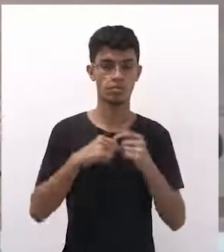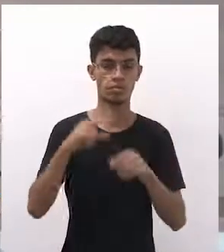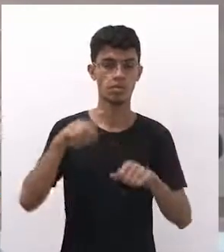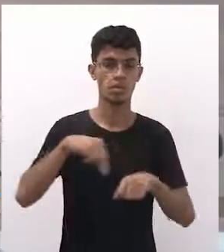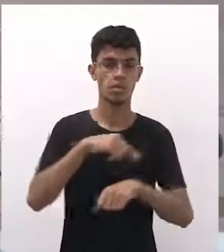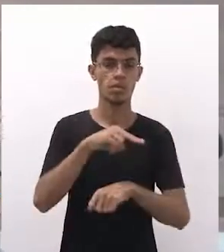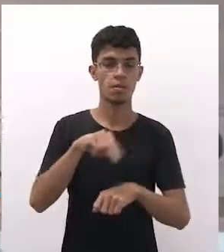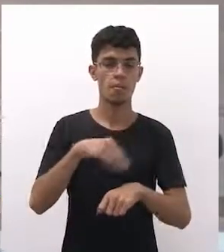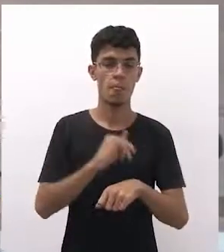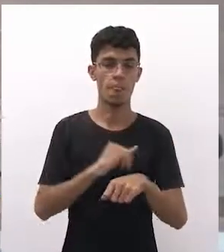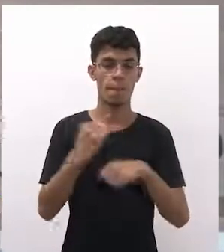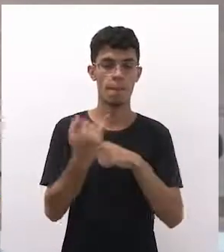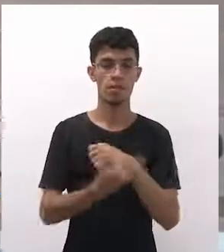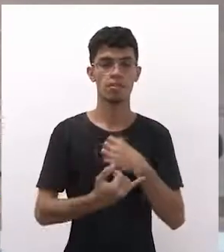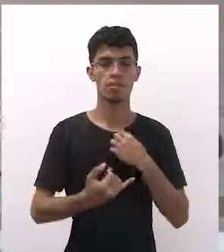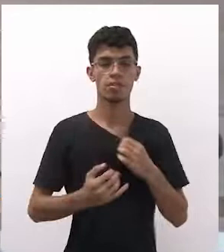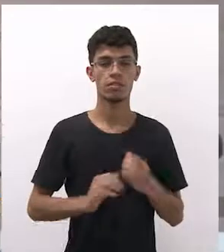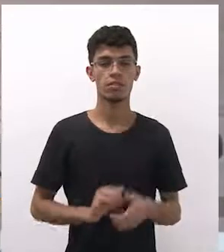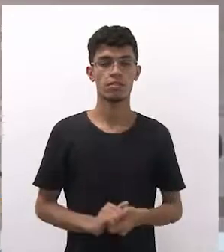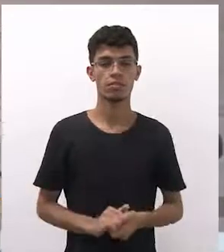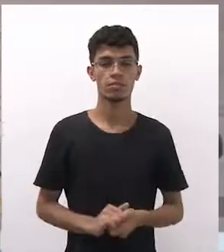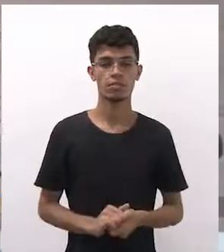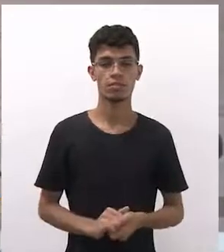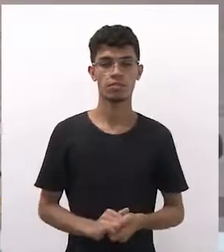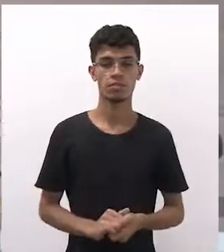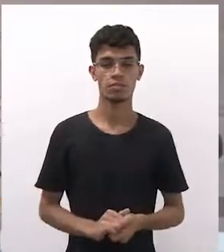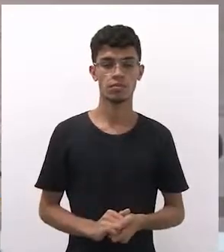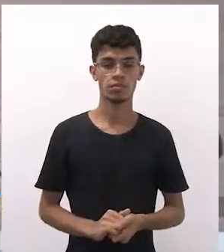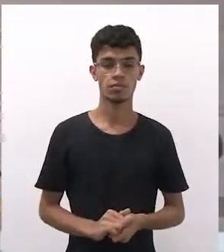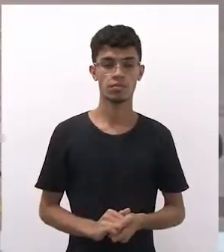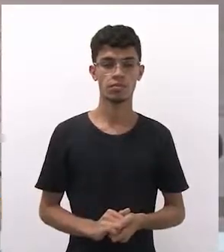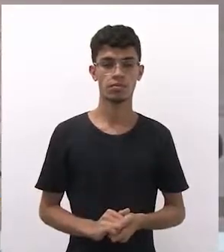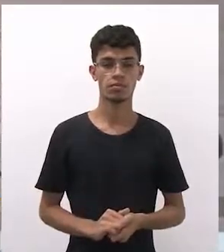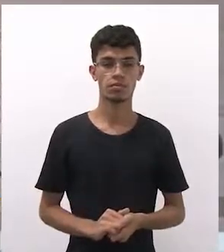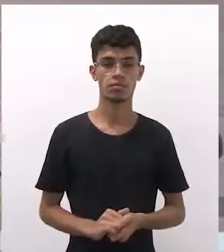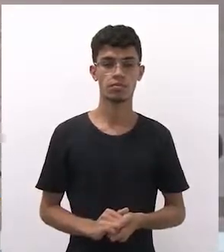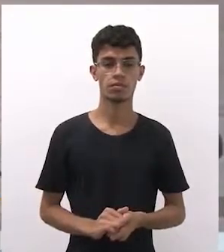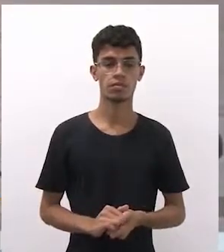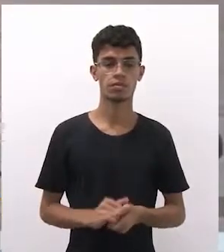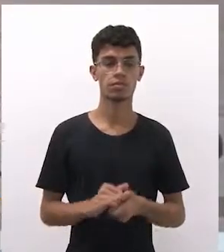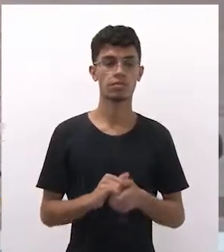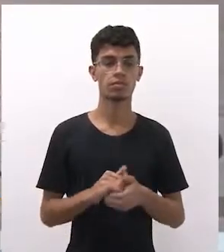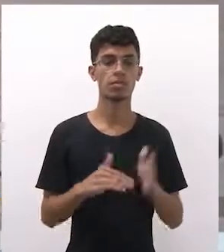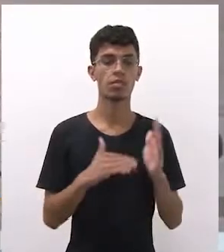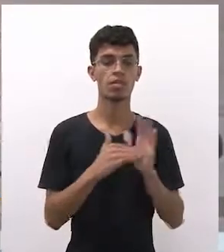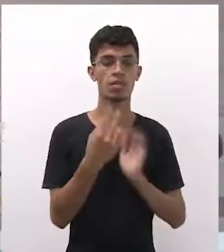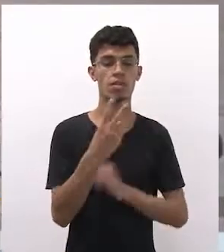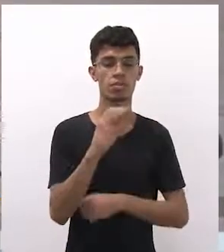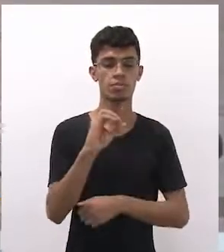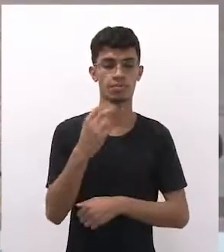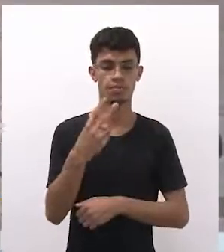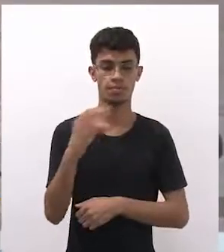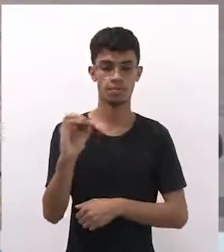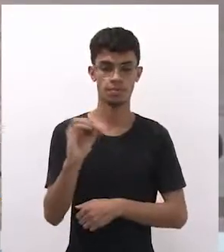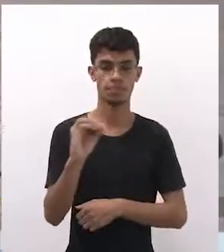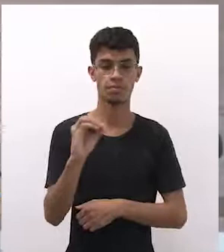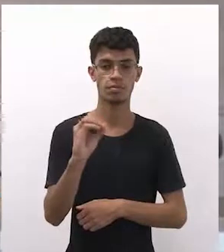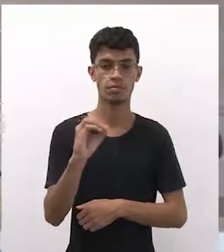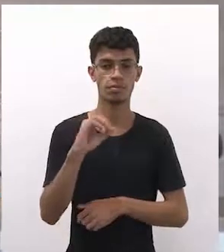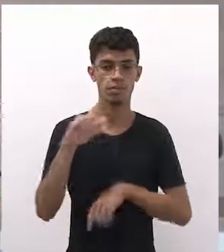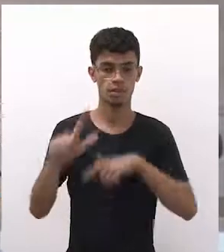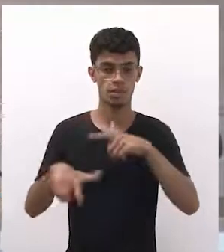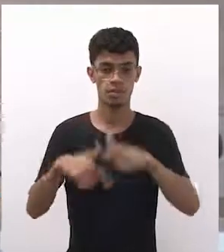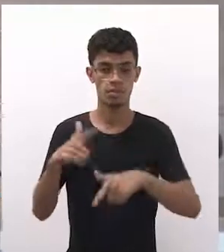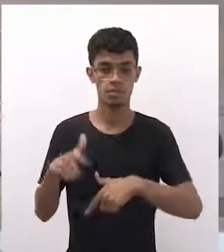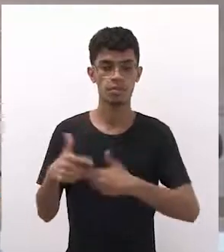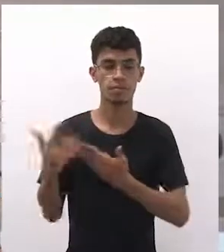de que os países não pratiquem, e que até 2020 a gente erradicaria o trabalho infantil completamente, né? Não